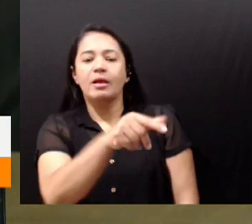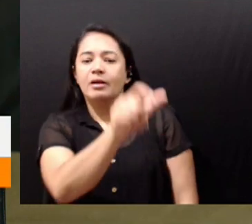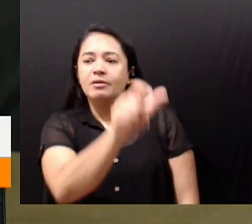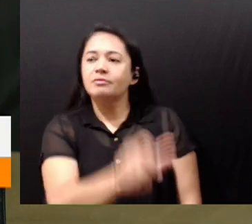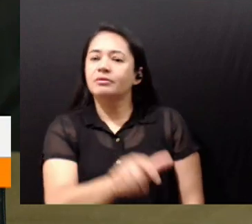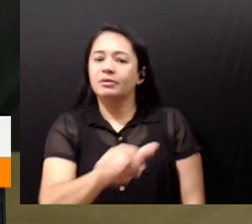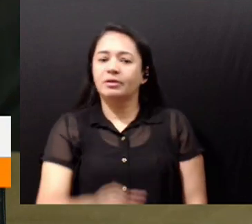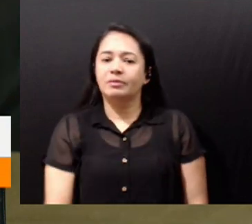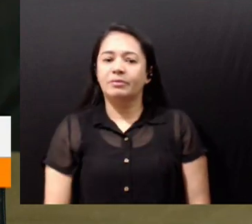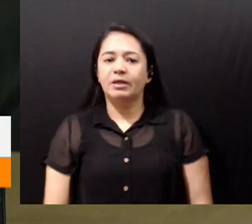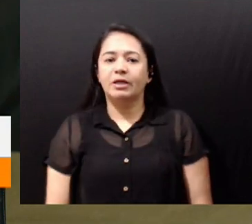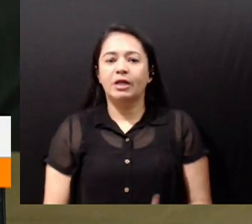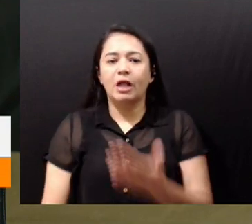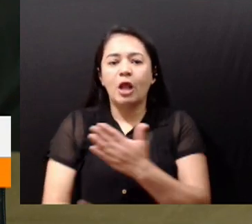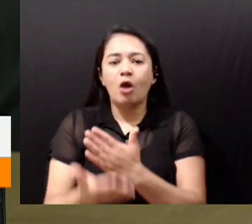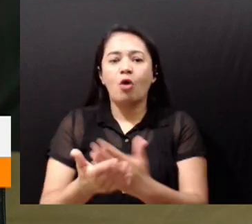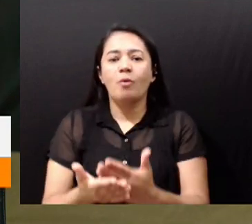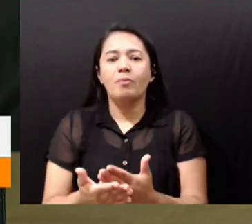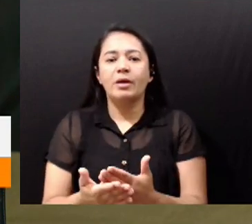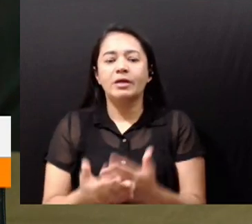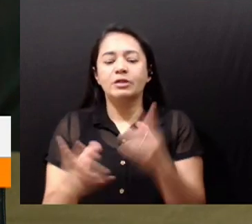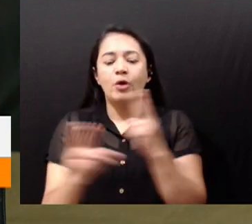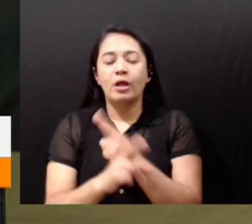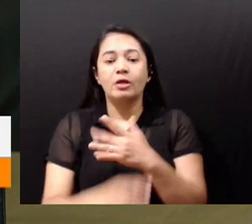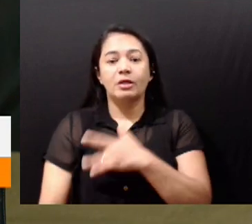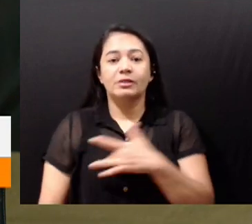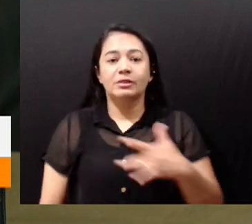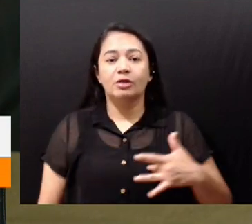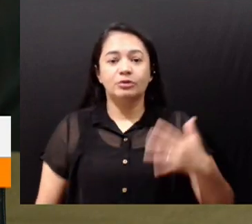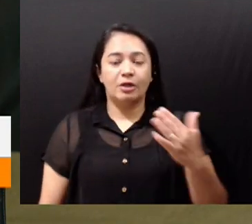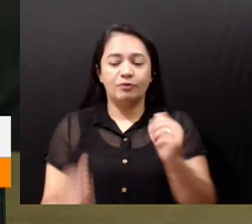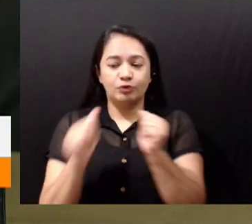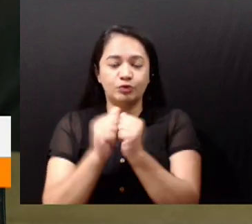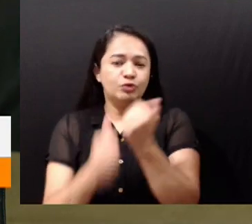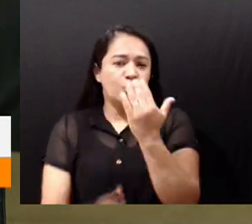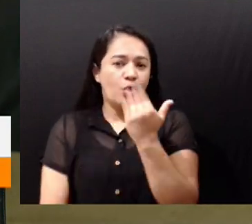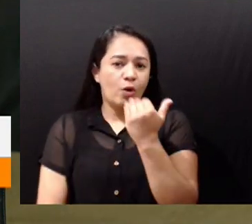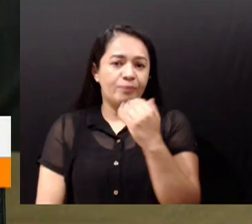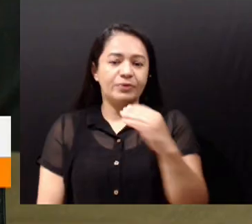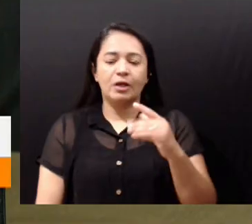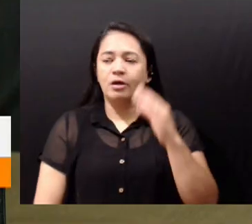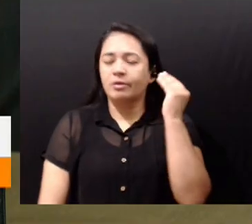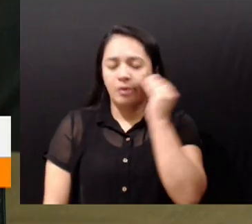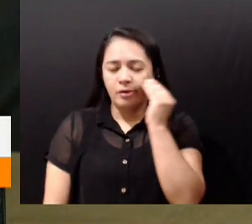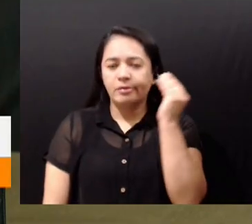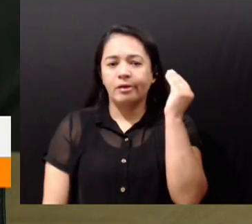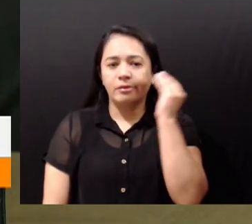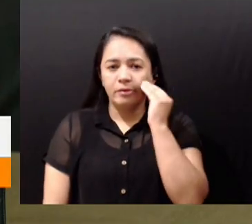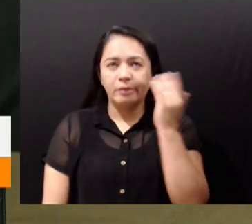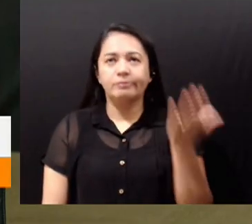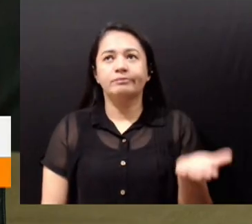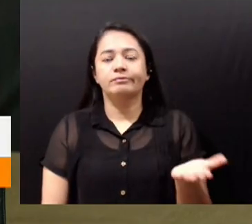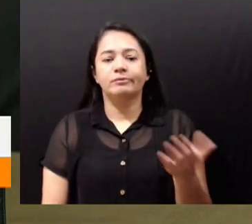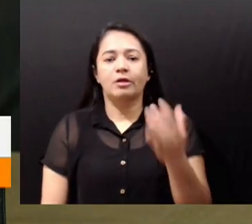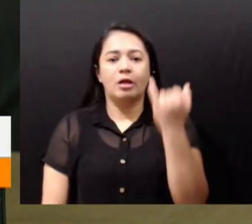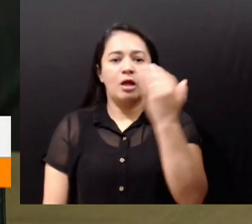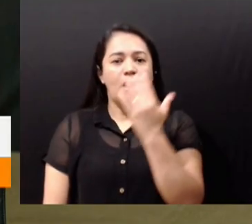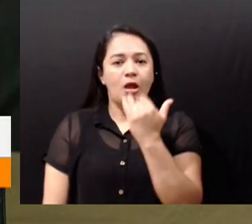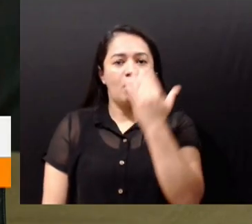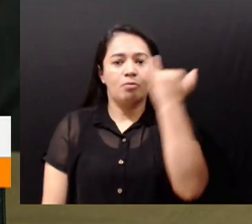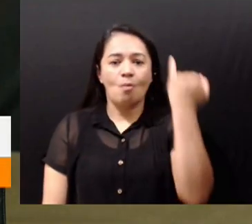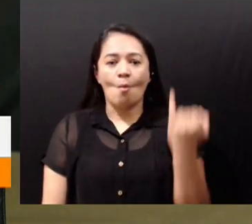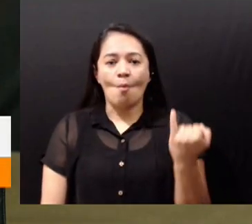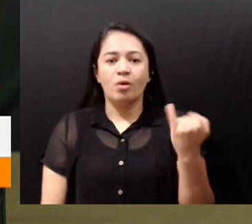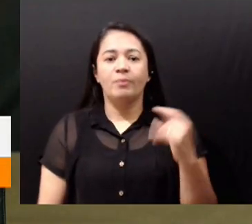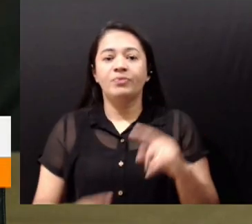com a comida? Porque, vamos lá, tentei fazer uma dieta, perdi, né? Aí acontece o que a doutora